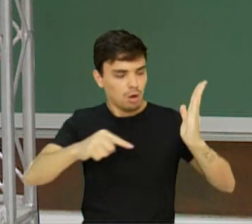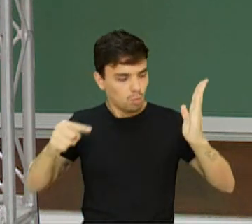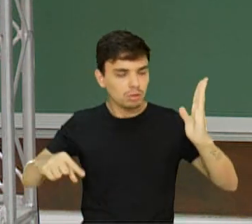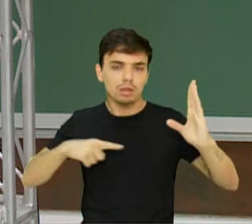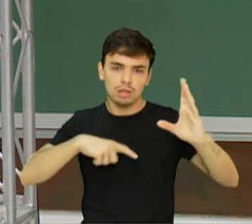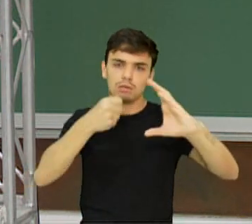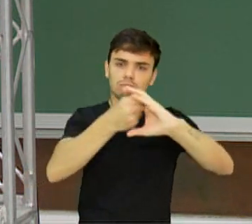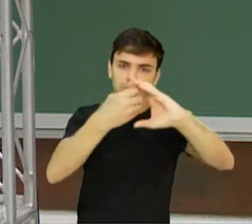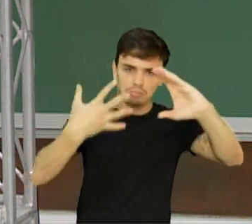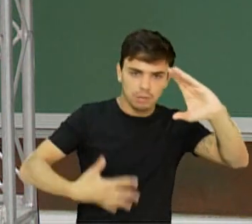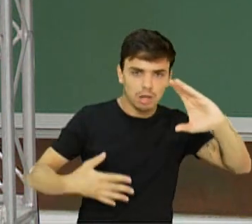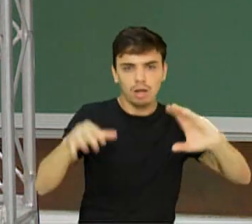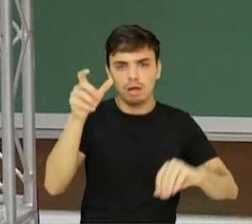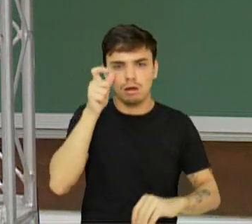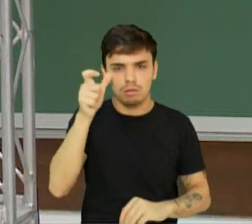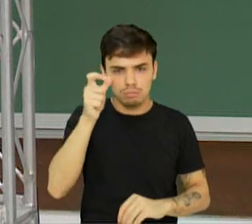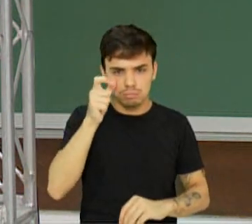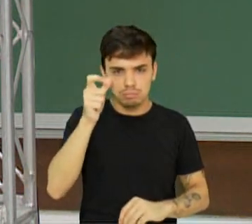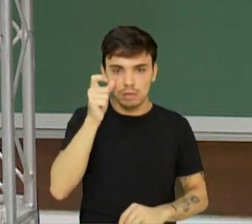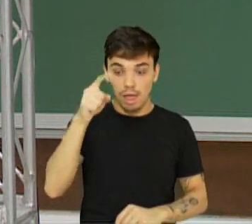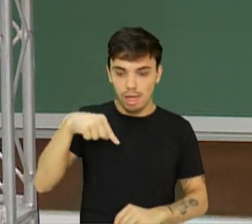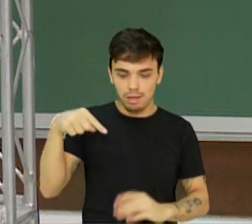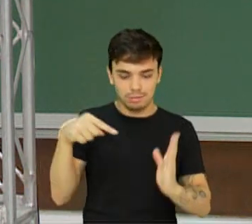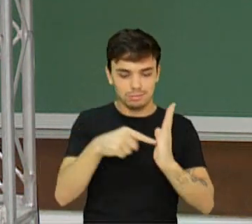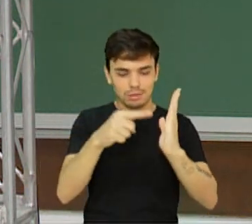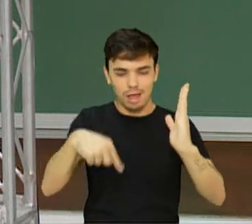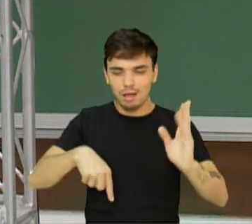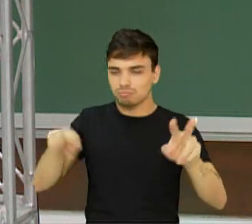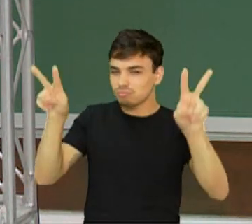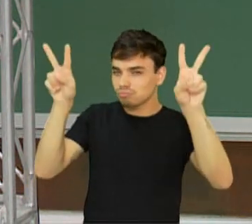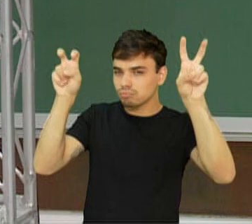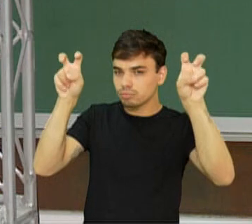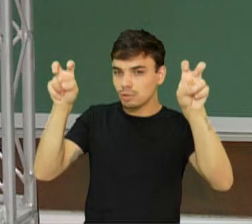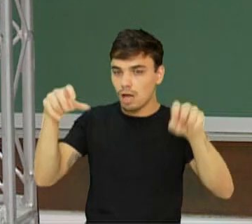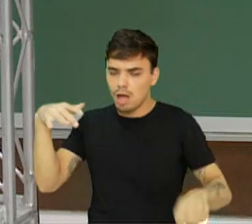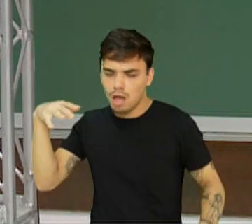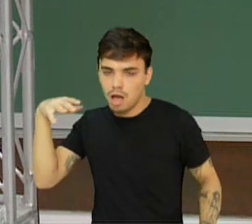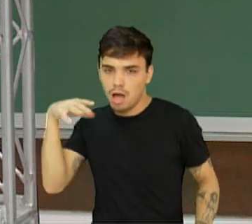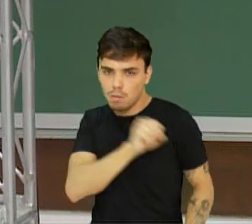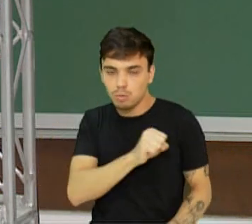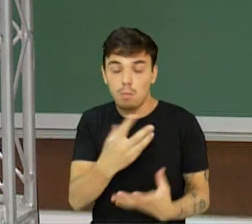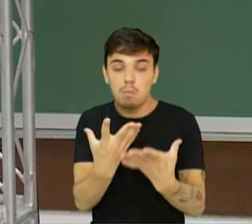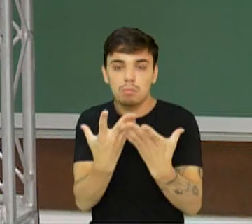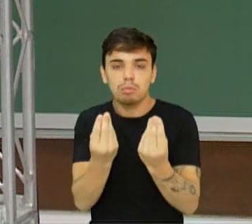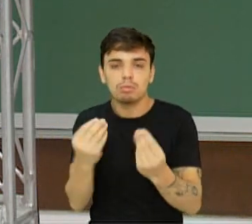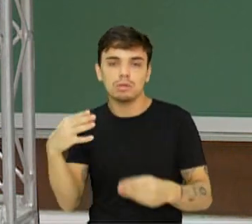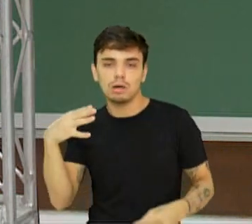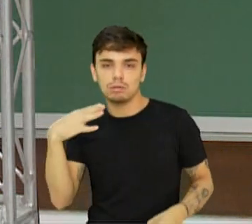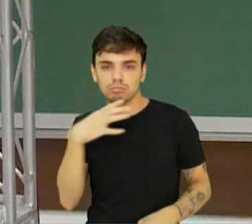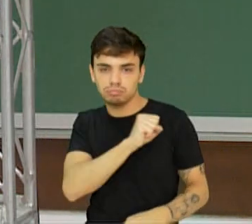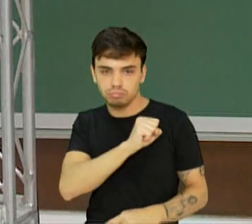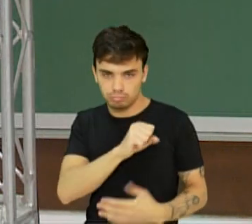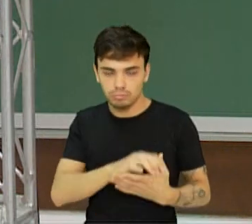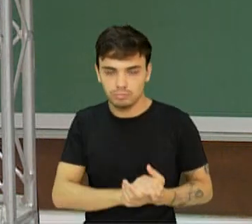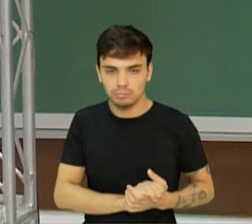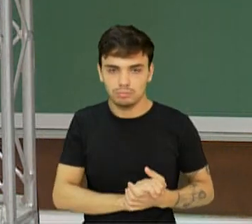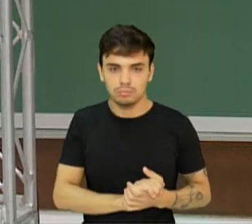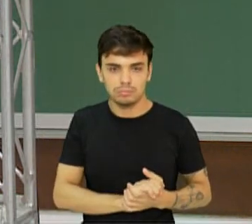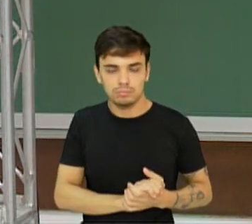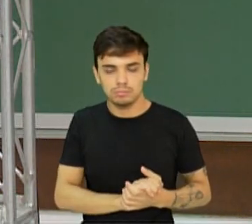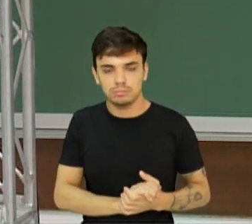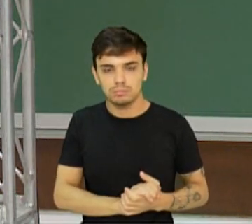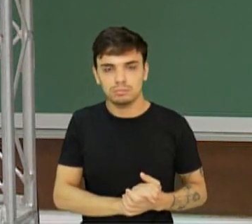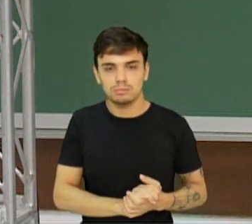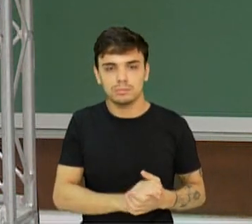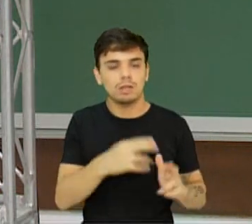interessante, né? Elas são, entre aspas, mais rápidas que a luz, né? Então elas são ondas que como